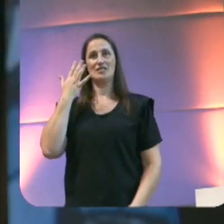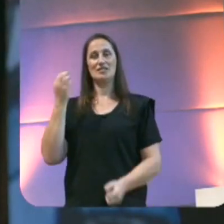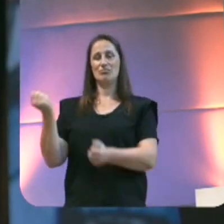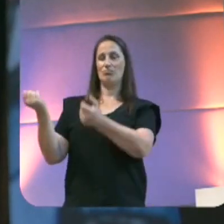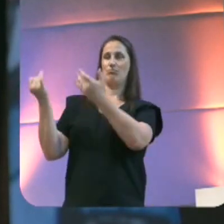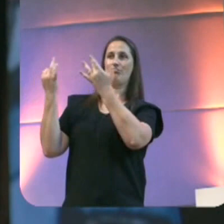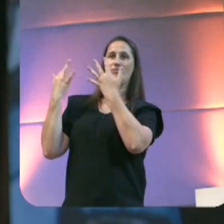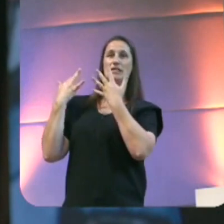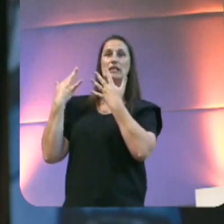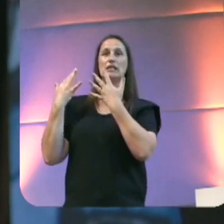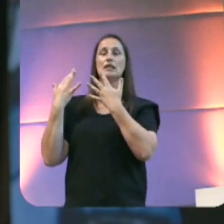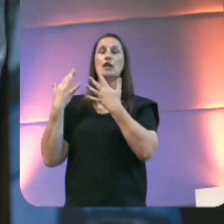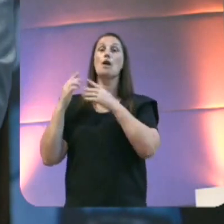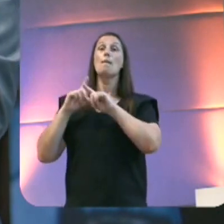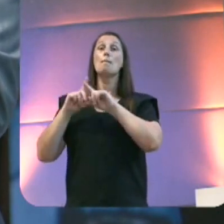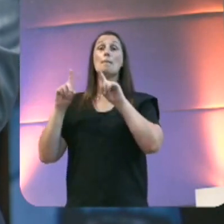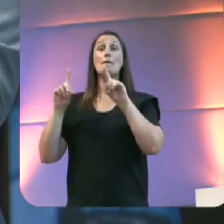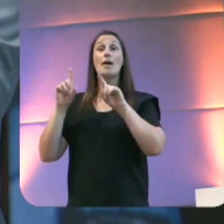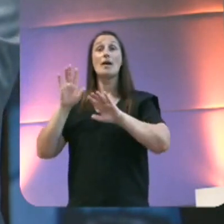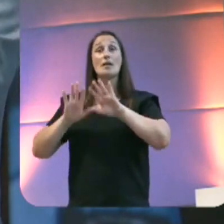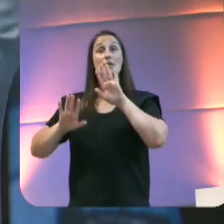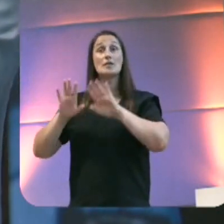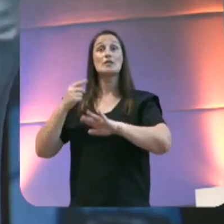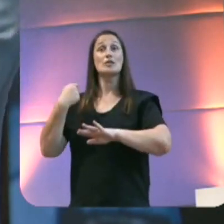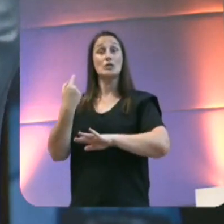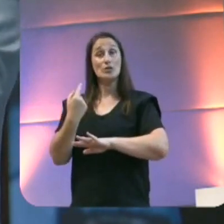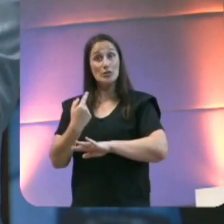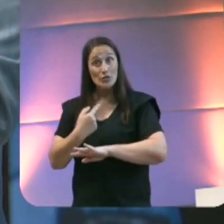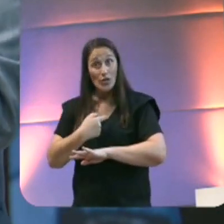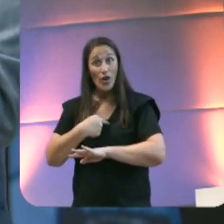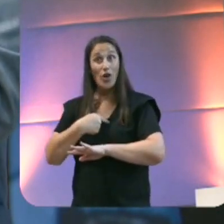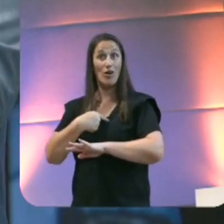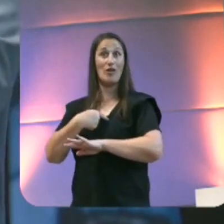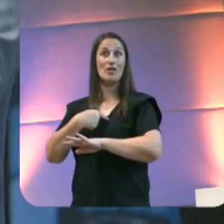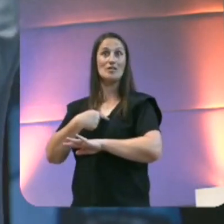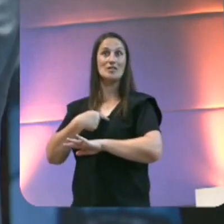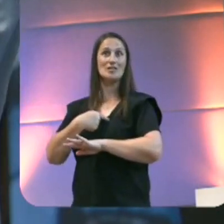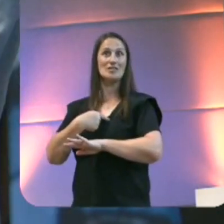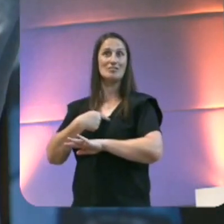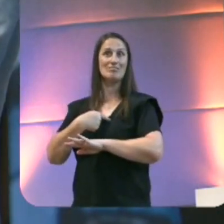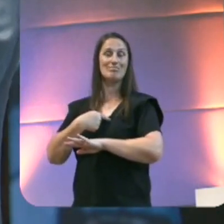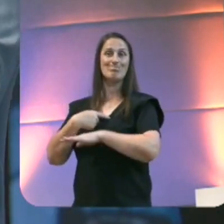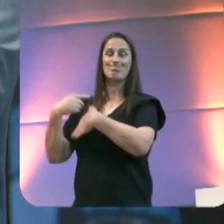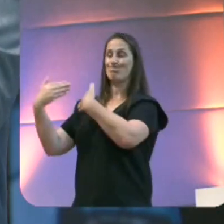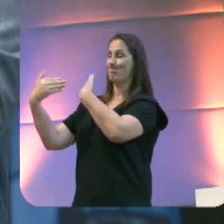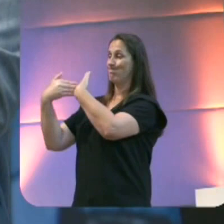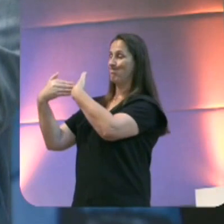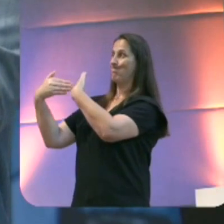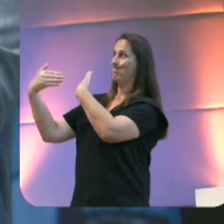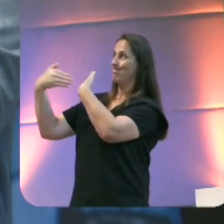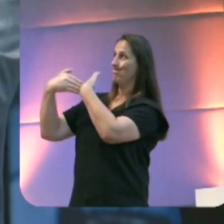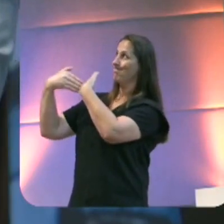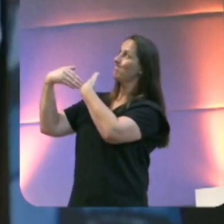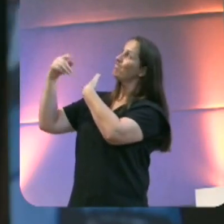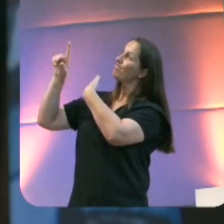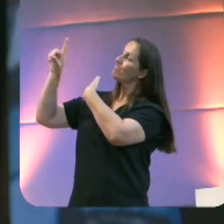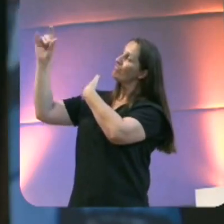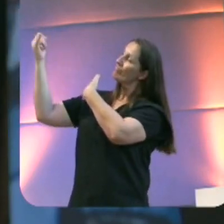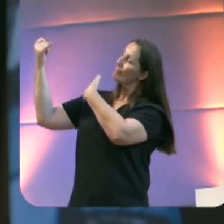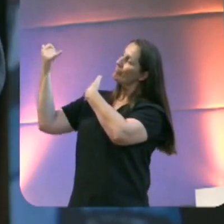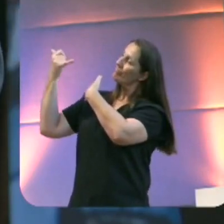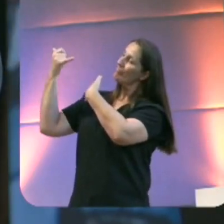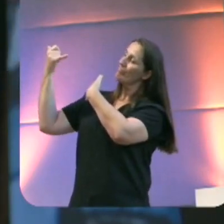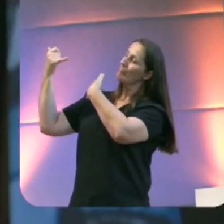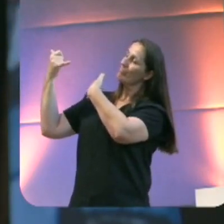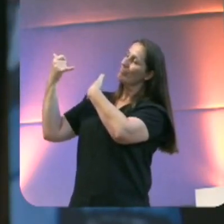decidimos resistir aos chamados de Deus, aos seus convites de amor, e decidimos ser guiados